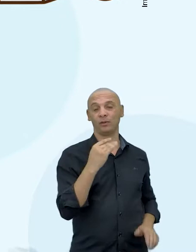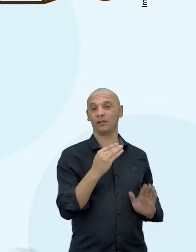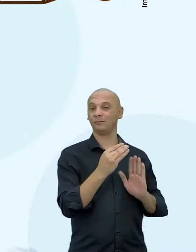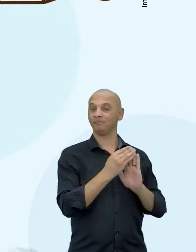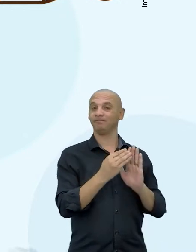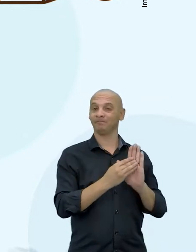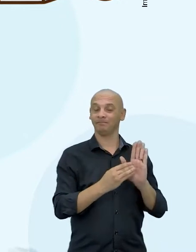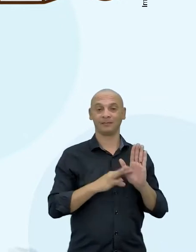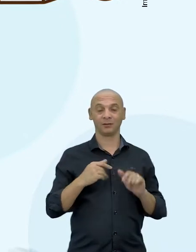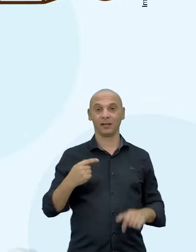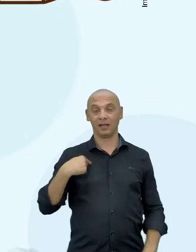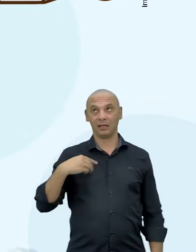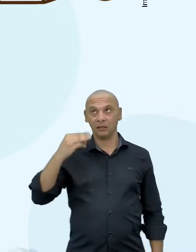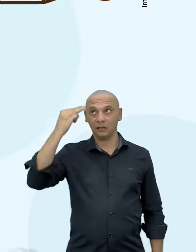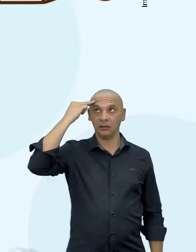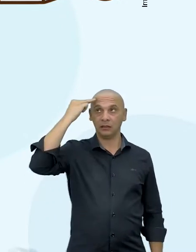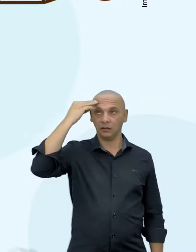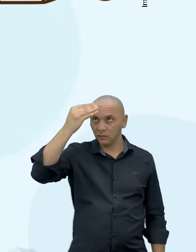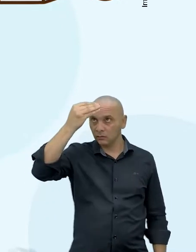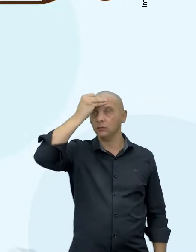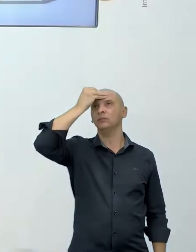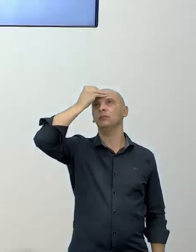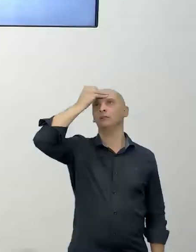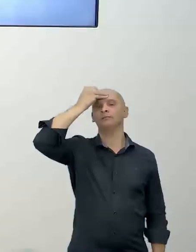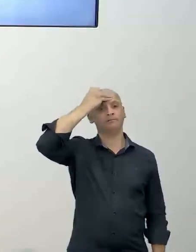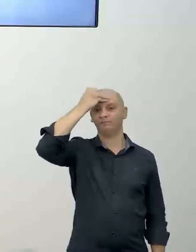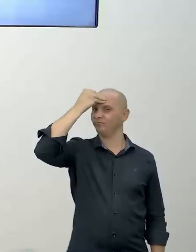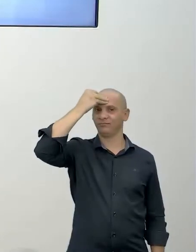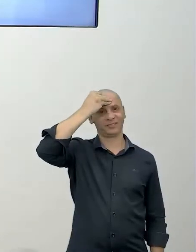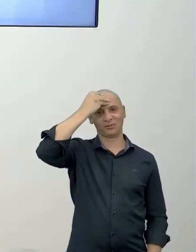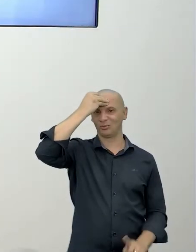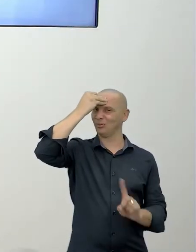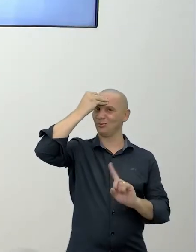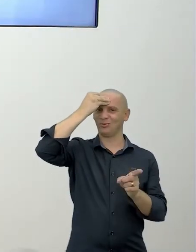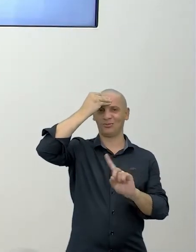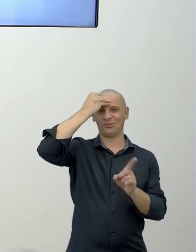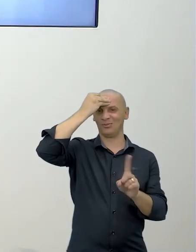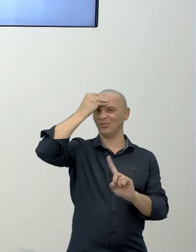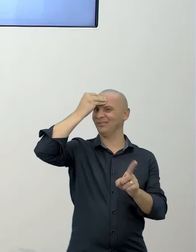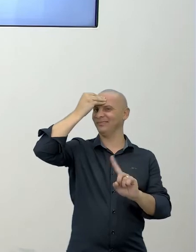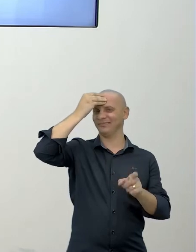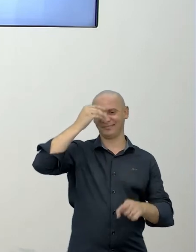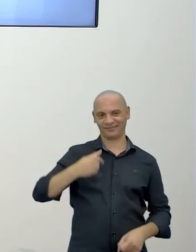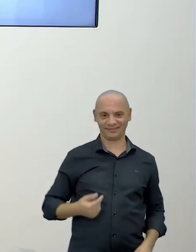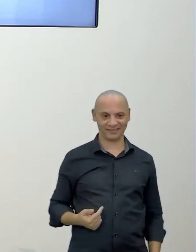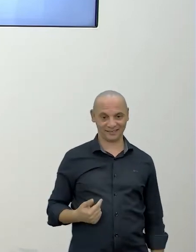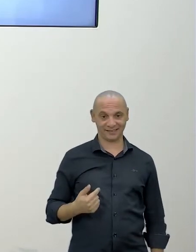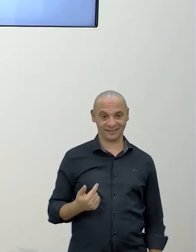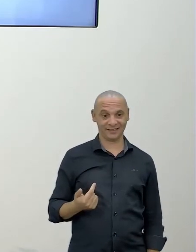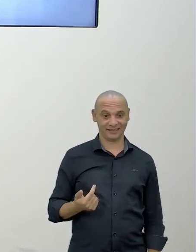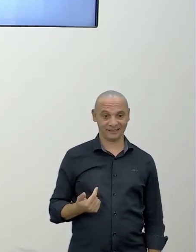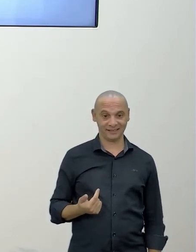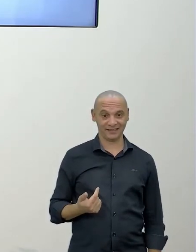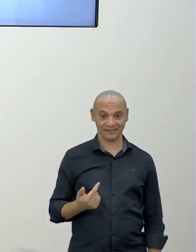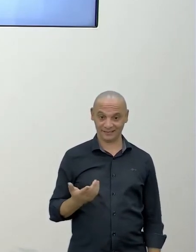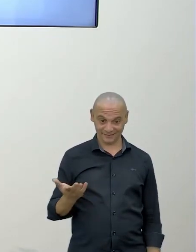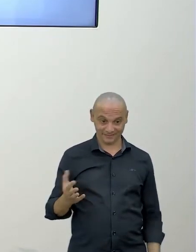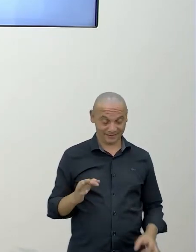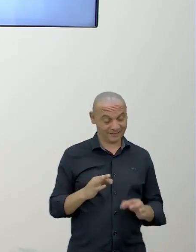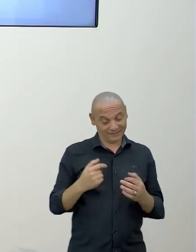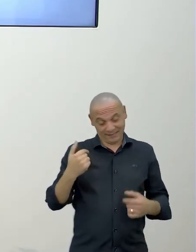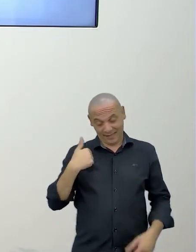mais importante, porque é o registro de tudo. Tudo isso tem que estar registrado. Esse negócio, tipo, minha memória serve para